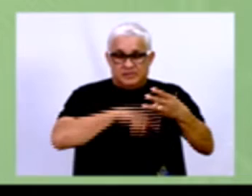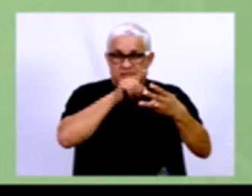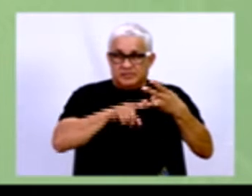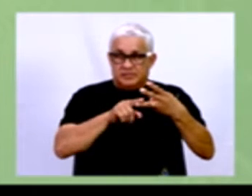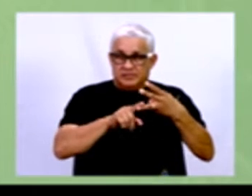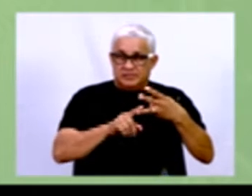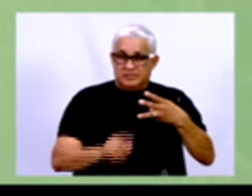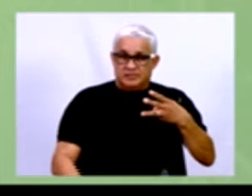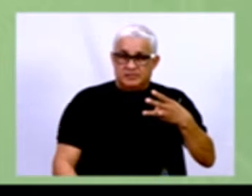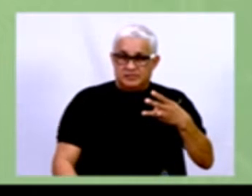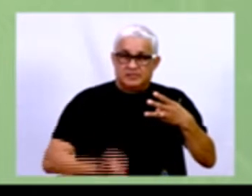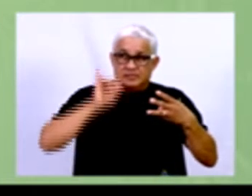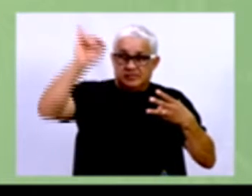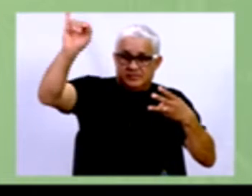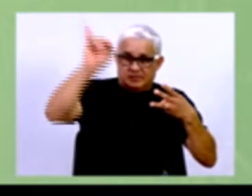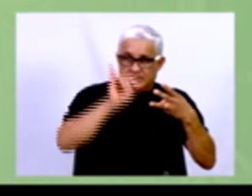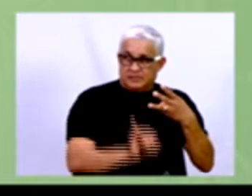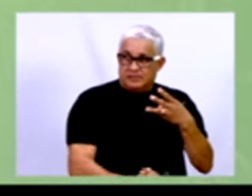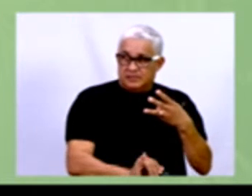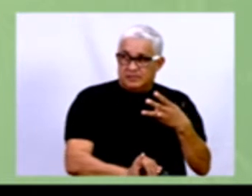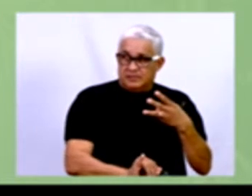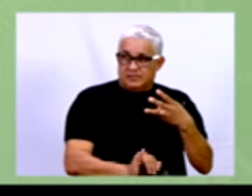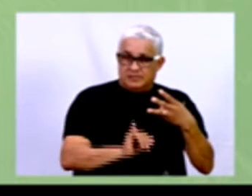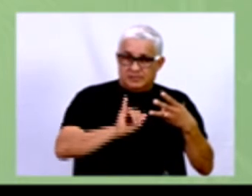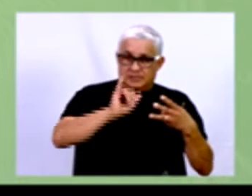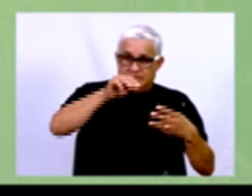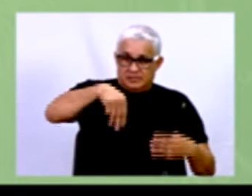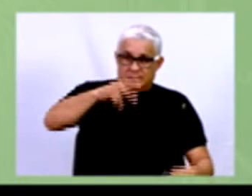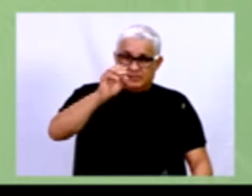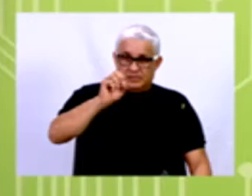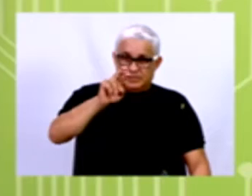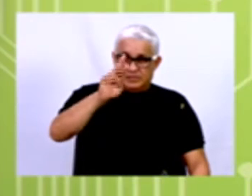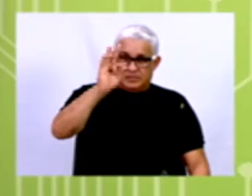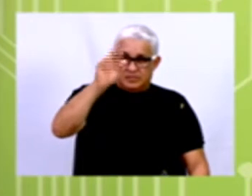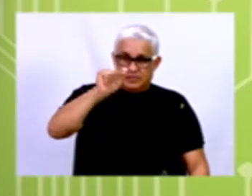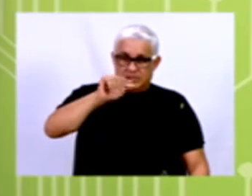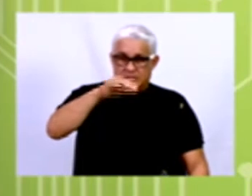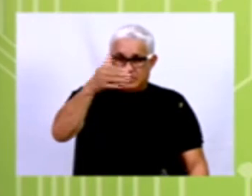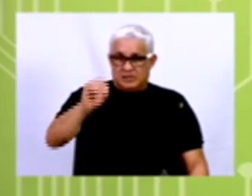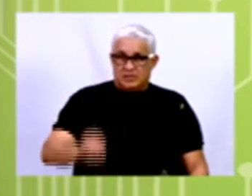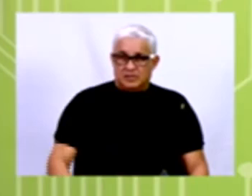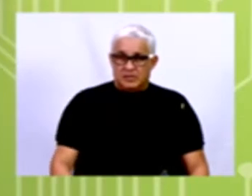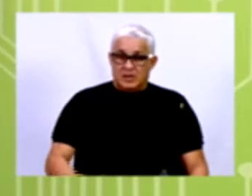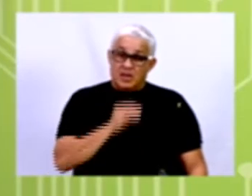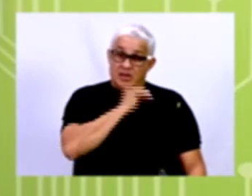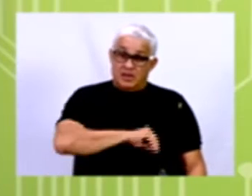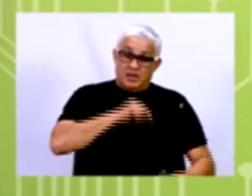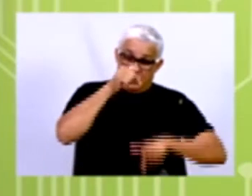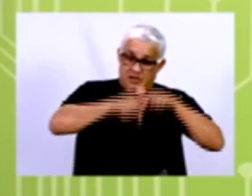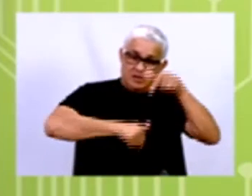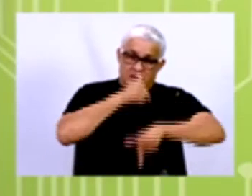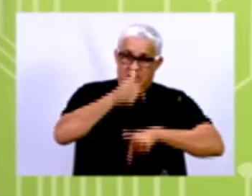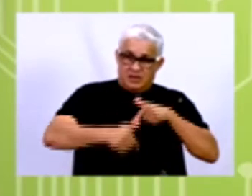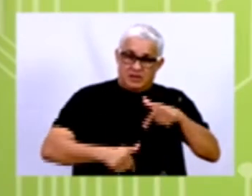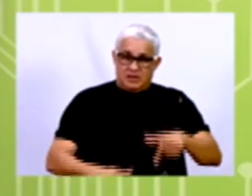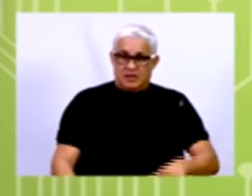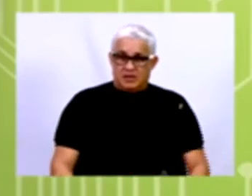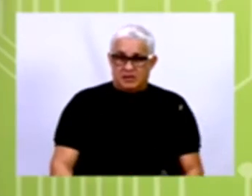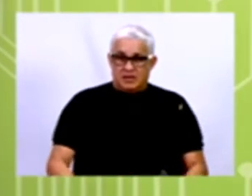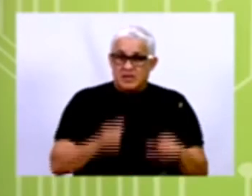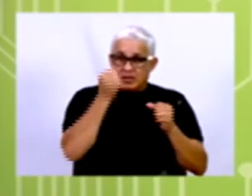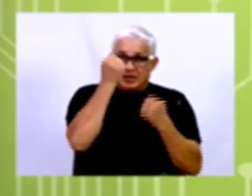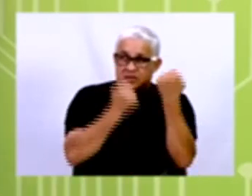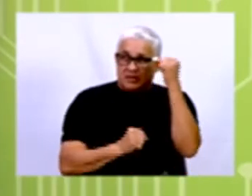as importações, ou seja, a renda que o trabalhador recebe durante o processo